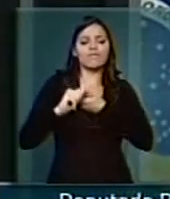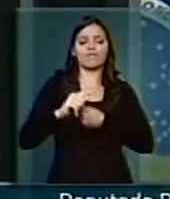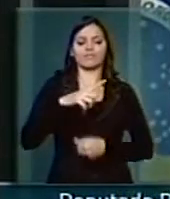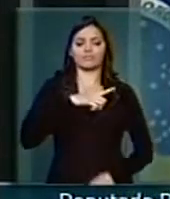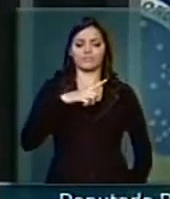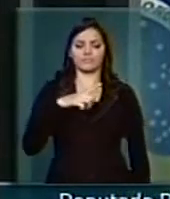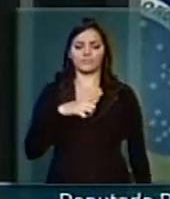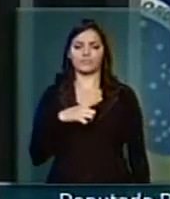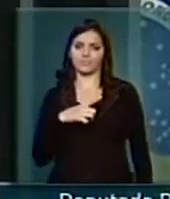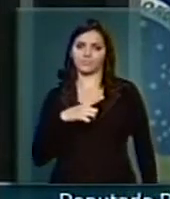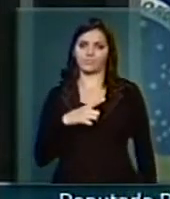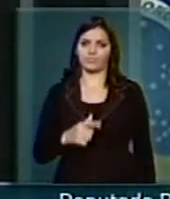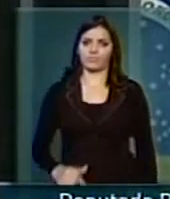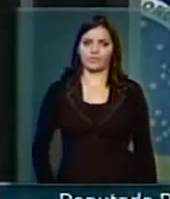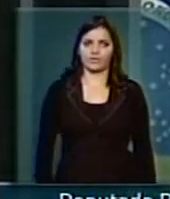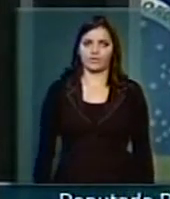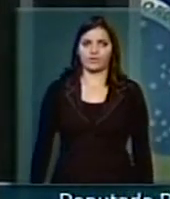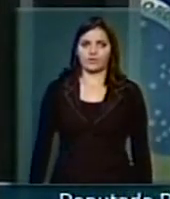Se esta